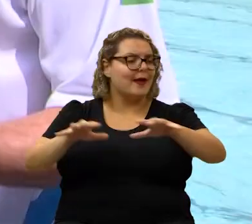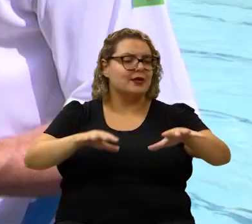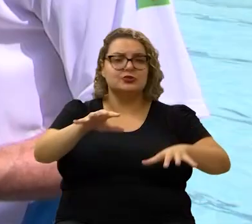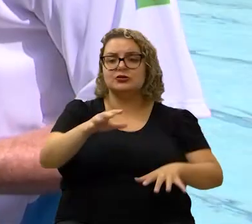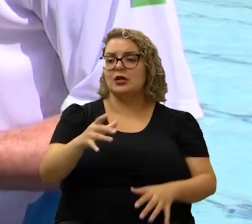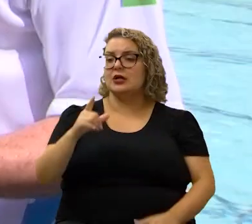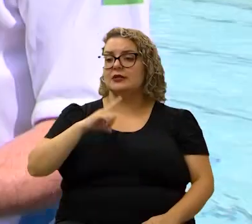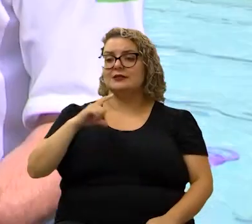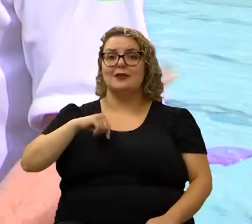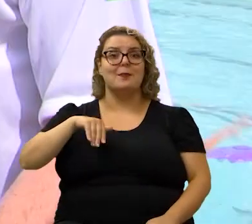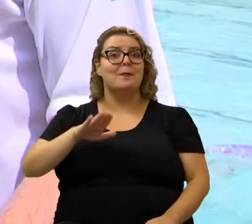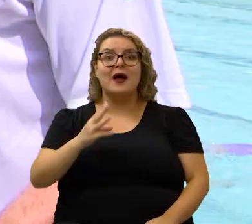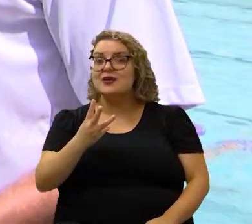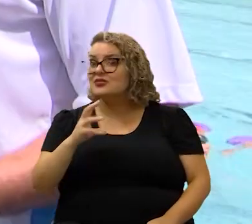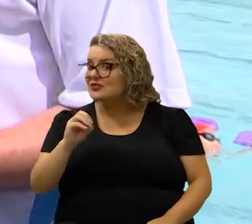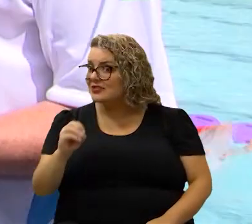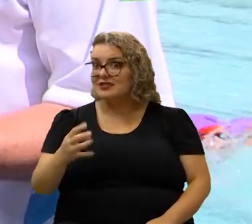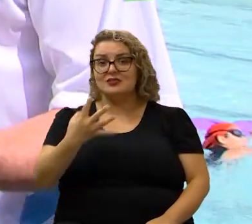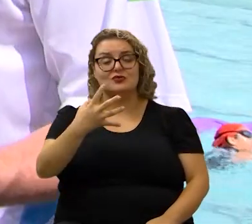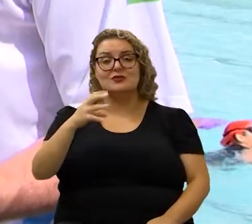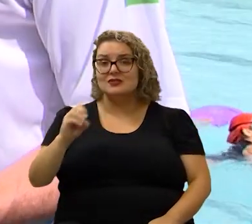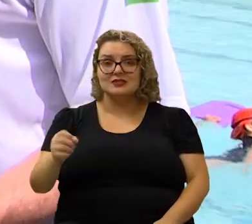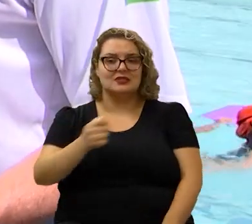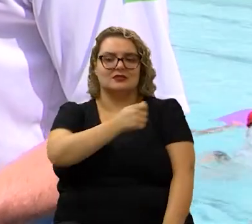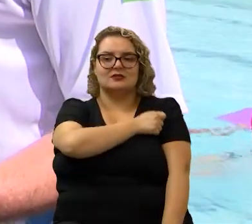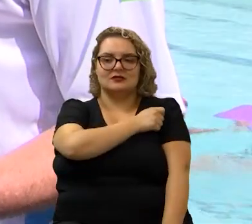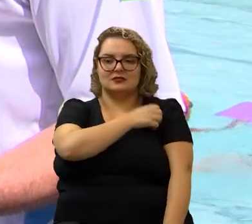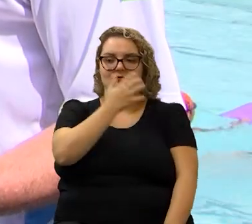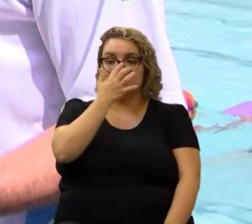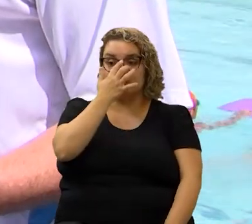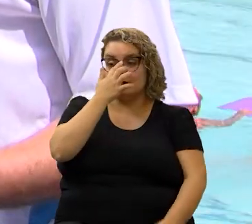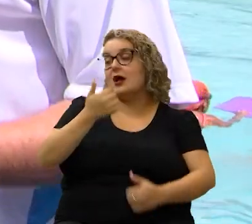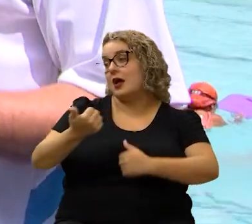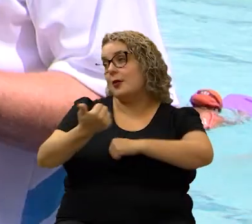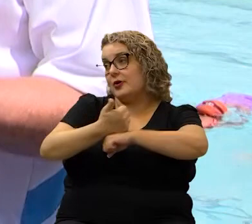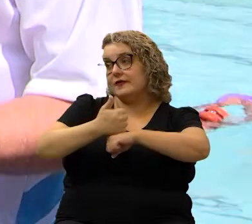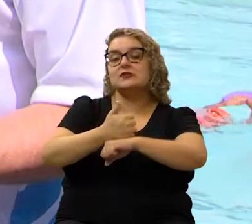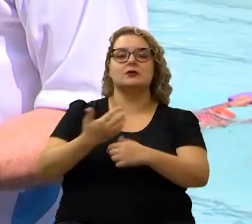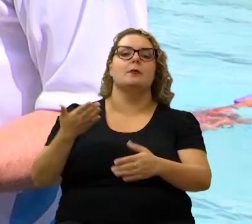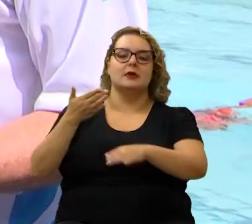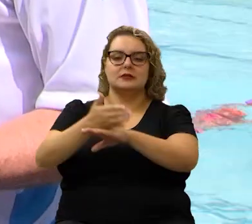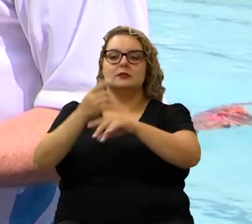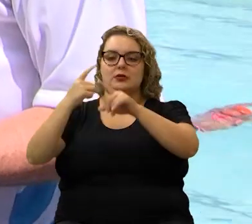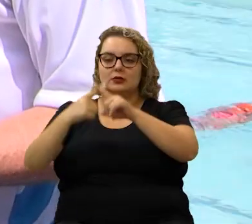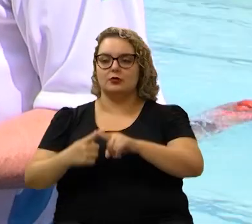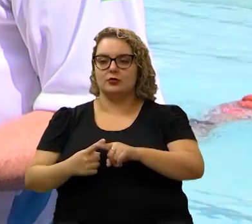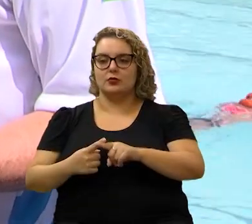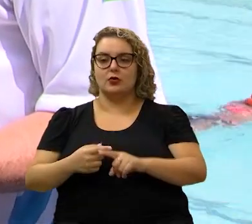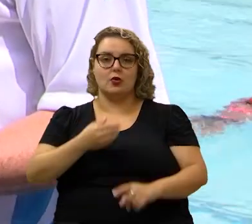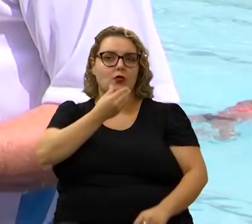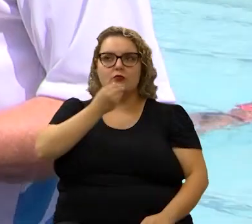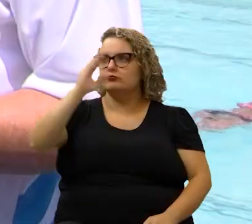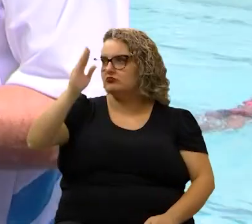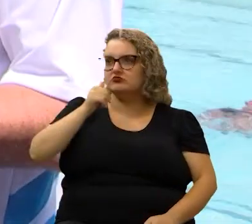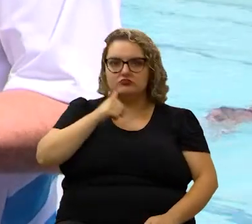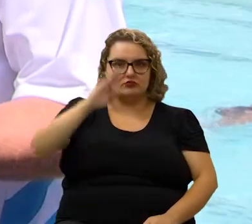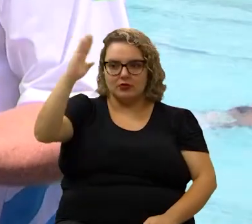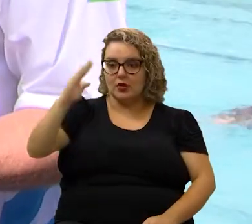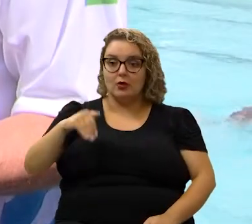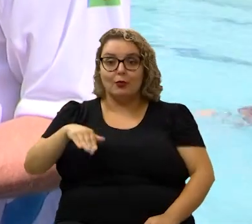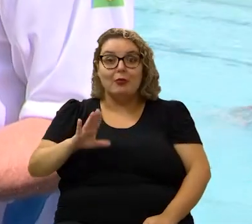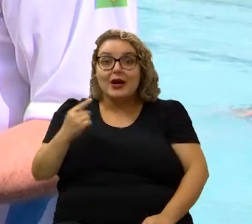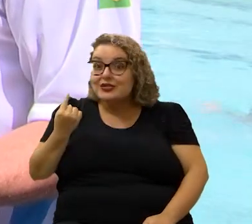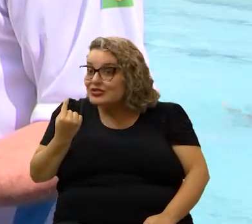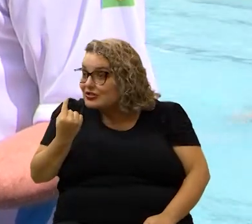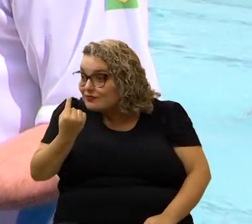qualquer competição de regional, tem mais de 300, 400 alunos, 400 atletas, né, participando dessa competição. Um brasileiro, eu